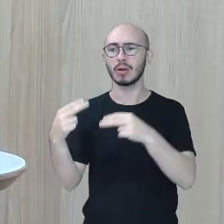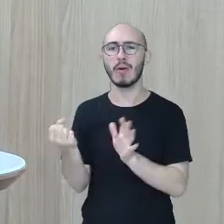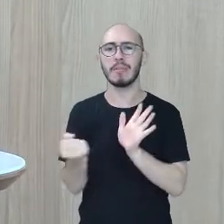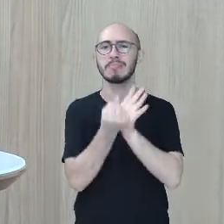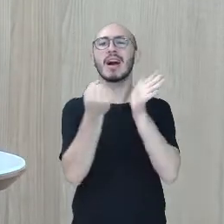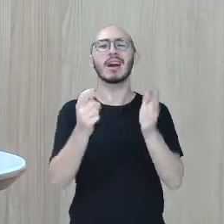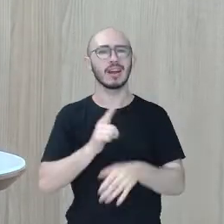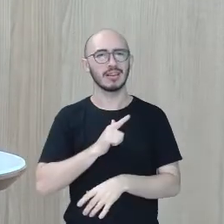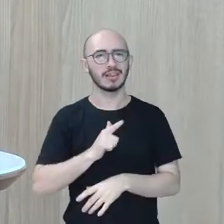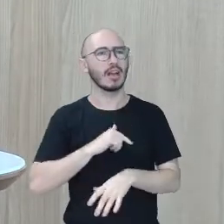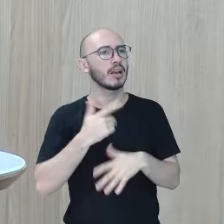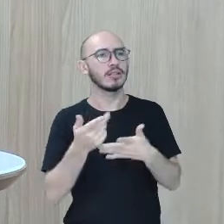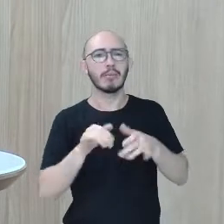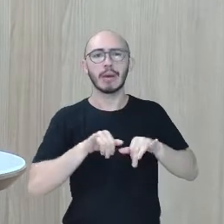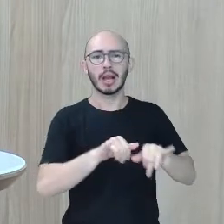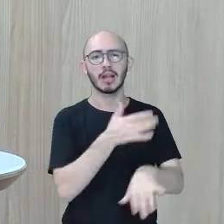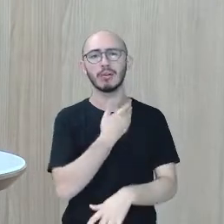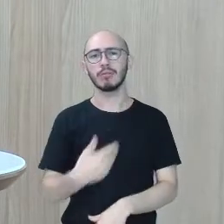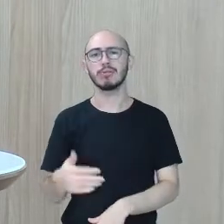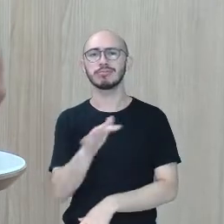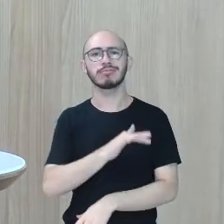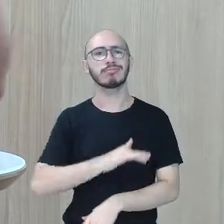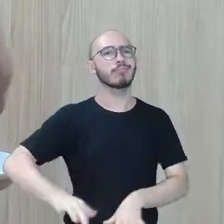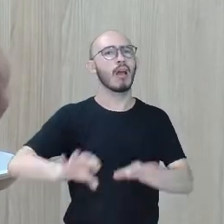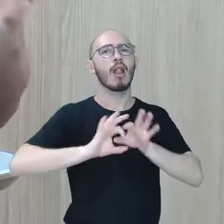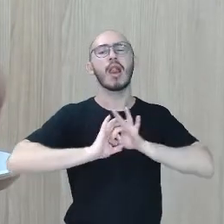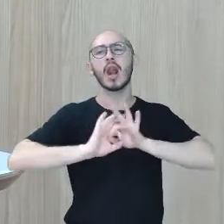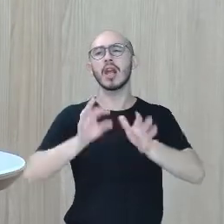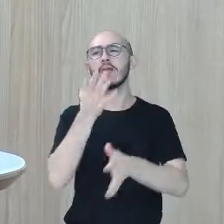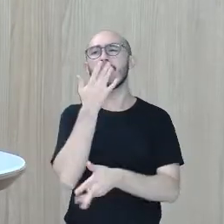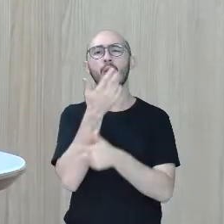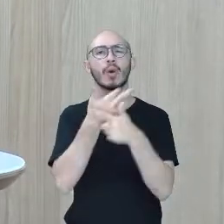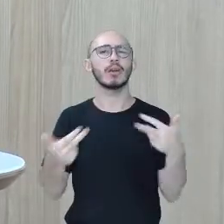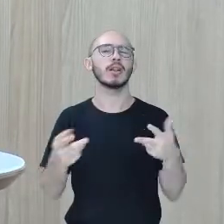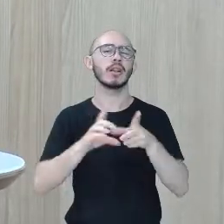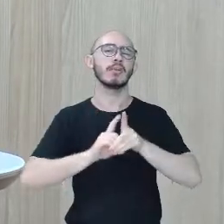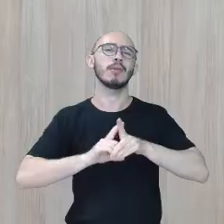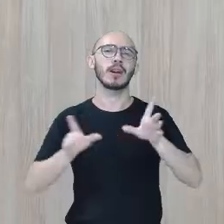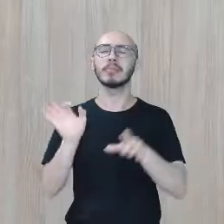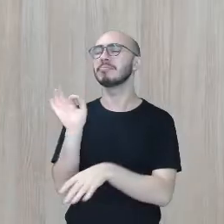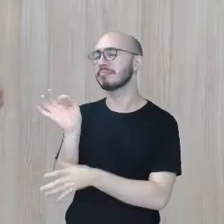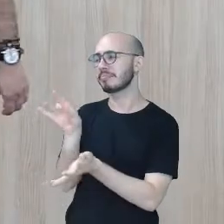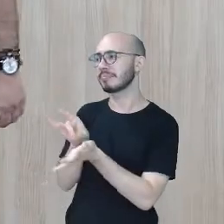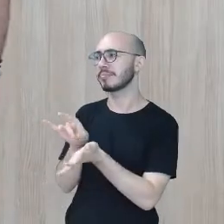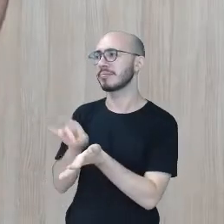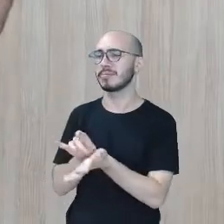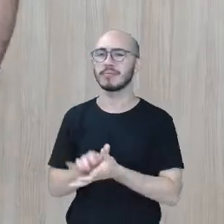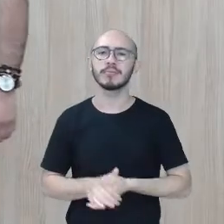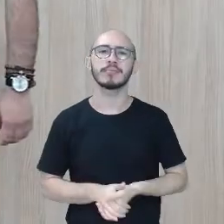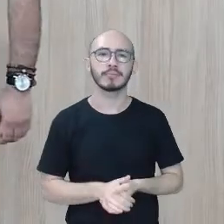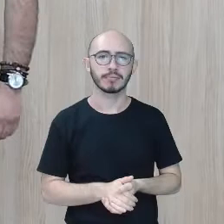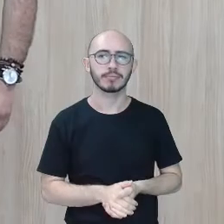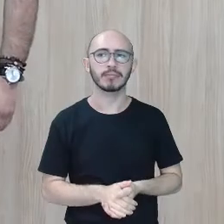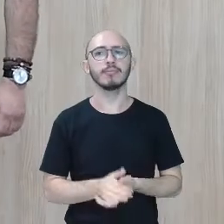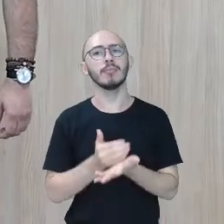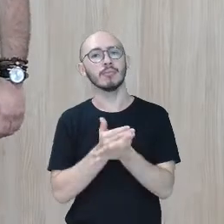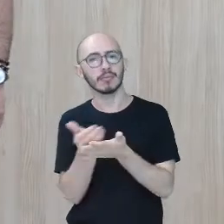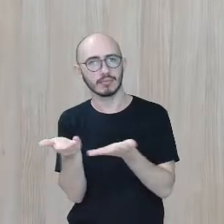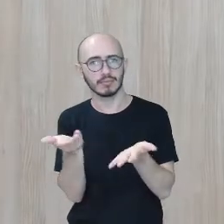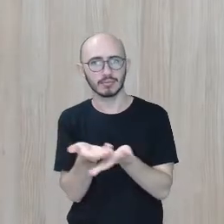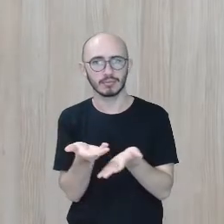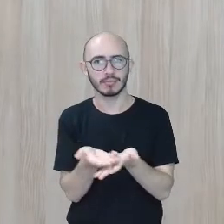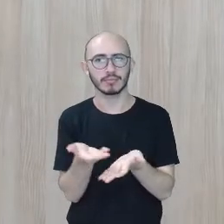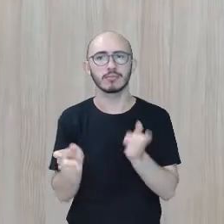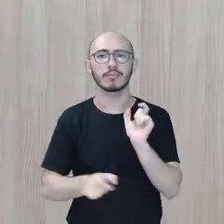cor e tal. E o mercado público é uma coisa muito mais aberta, colorida, democrática, é isso aí. É verdade. Então, veja, para a gente começar a nossa aula,